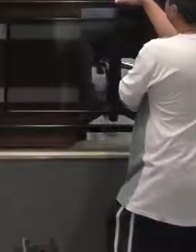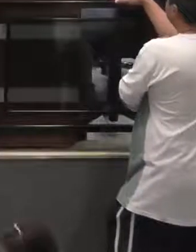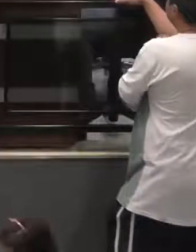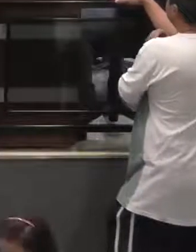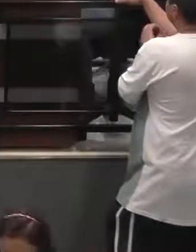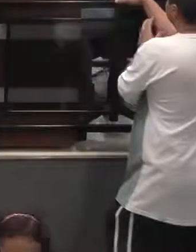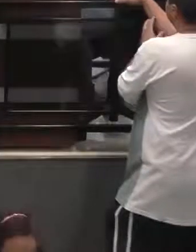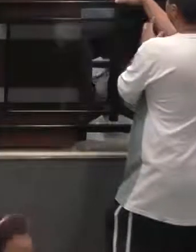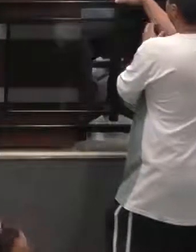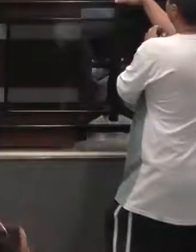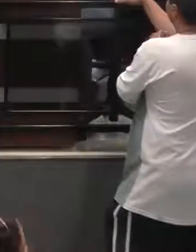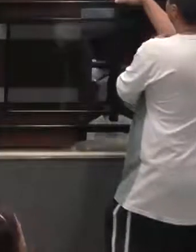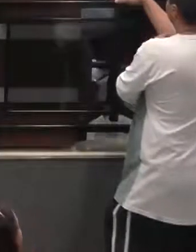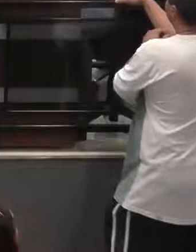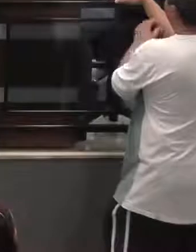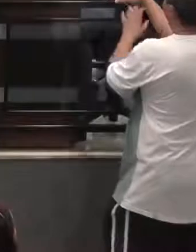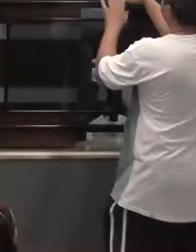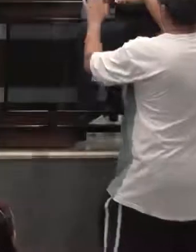Gracias.